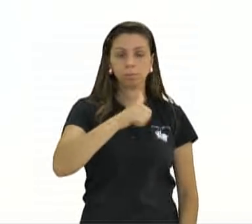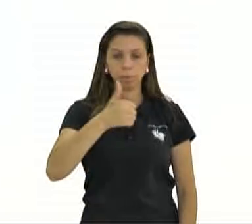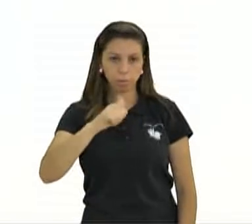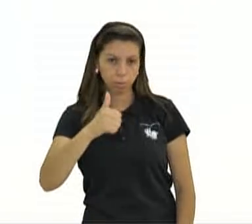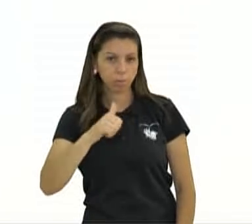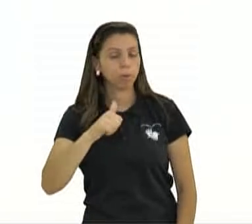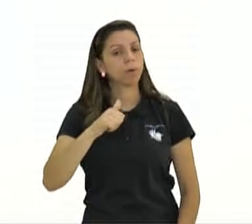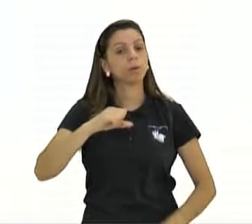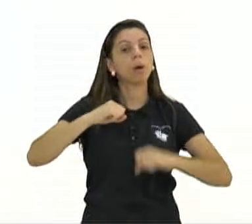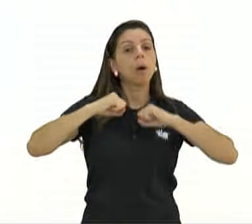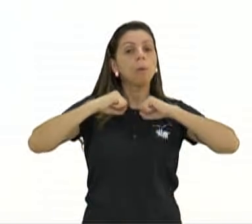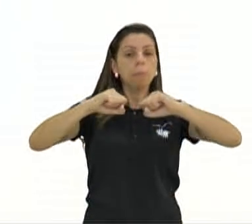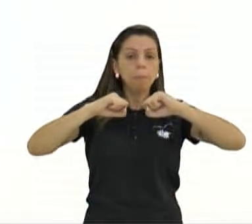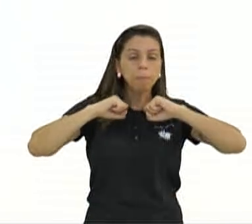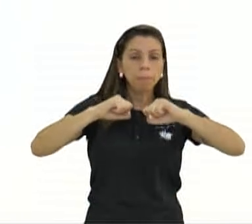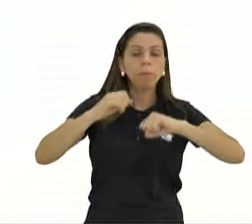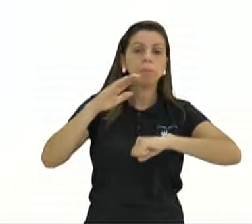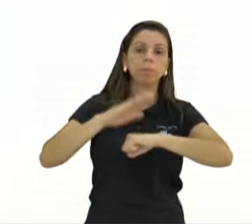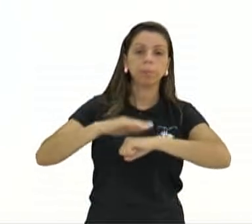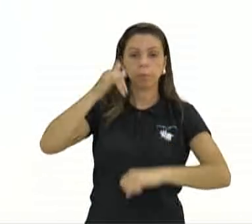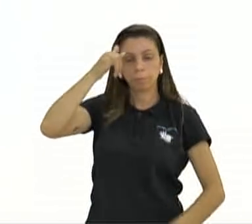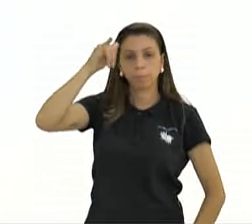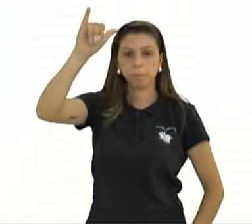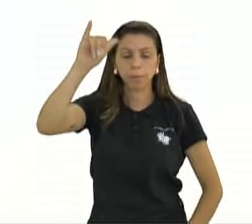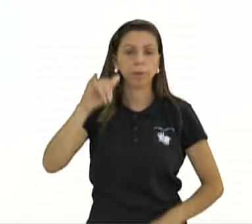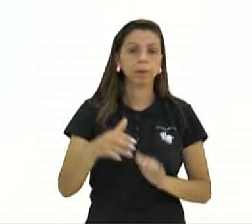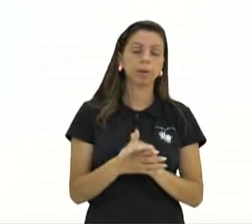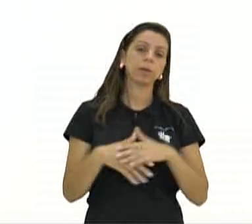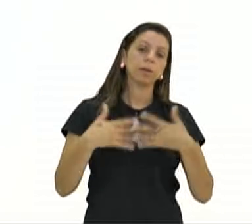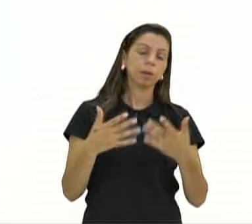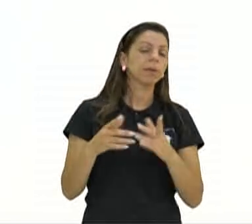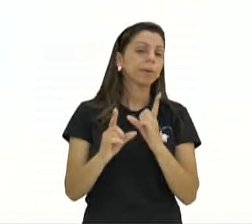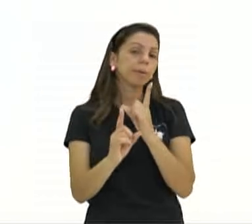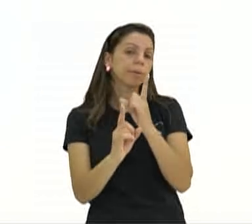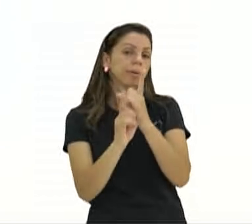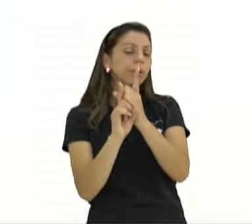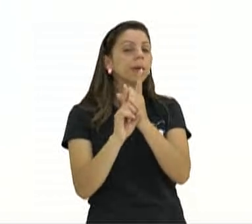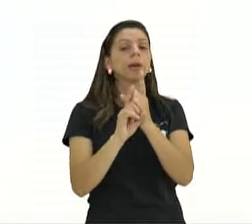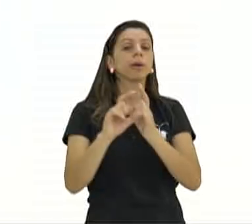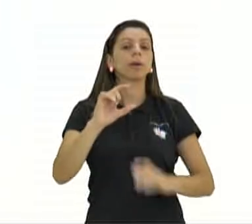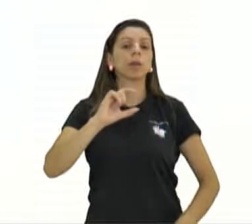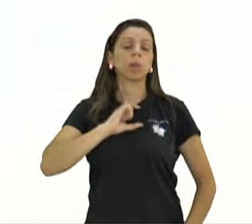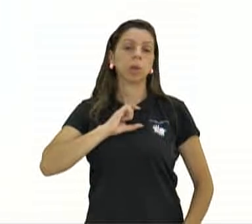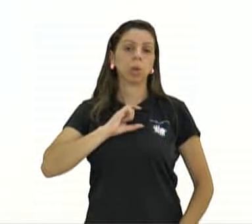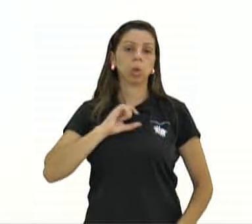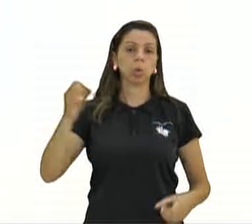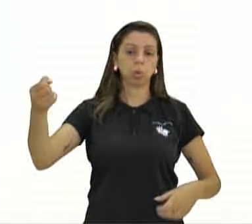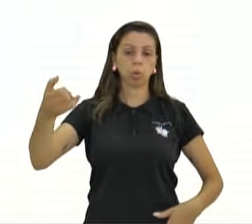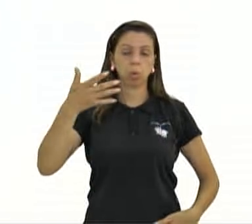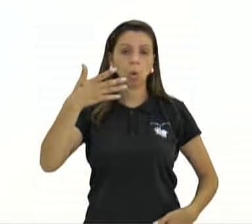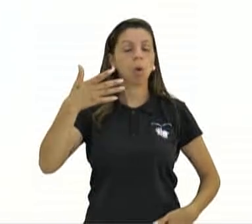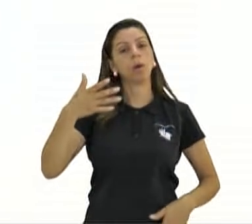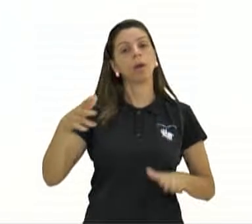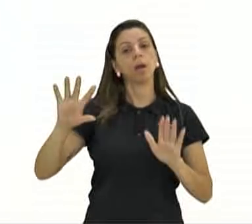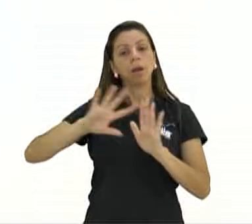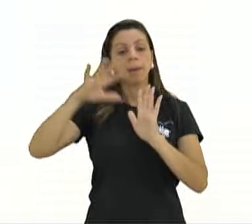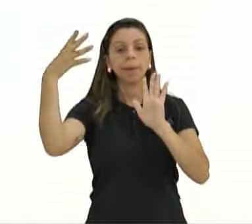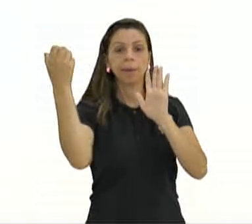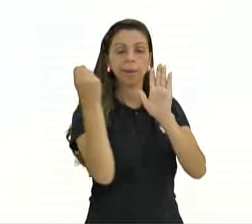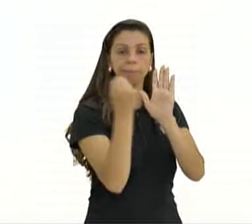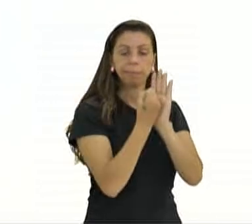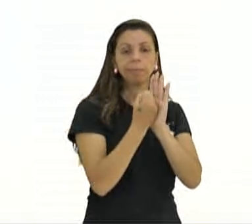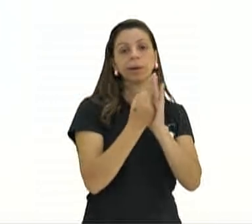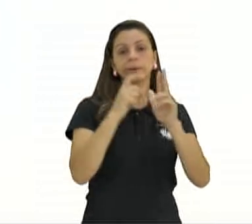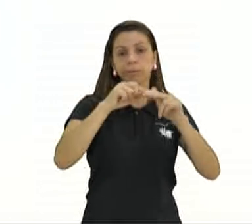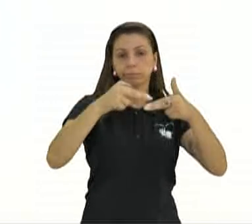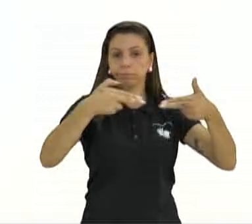expressão emblemática do Maranhão, está mais próximo de ganhar uma nova distinção, o status de patrimônio cultural e material